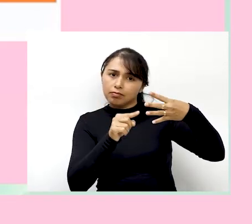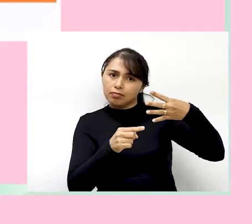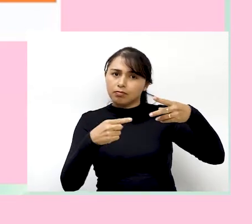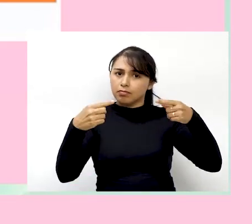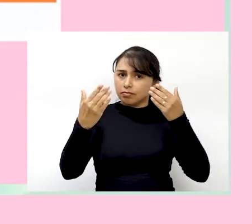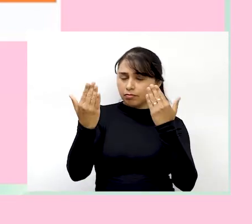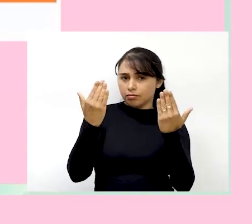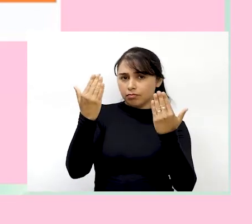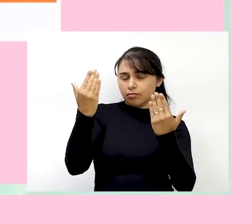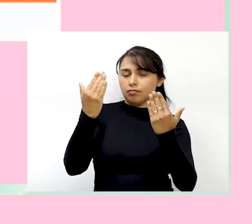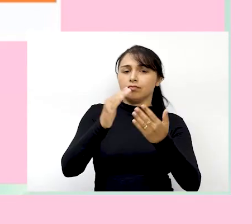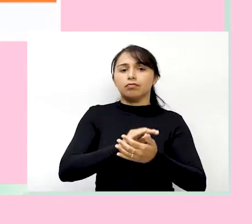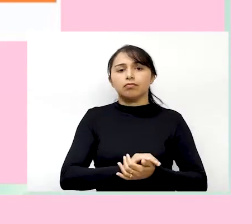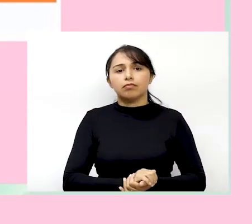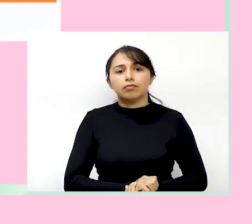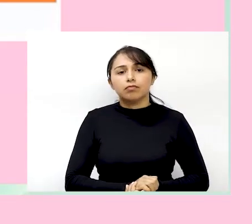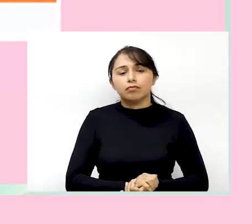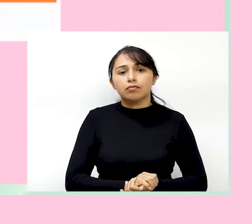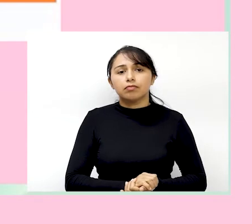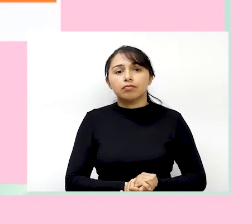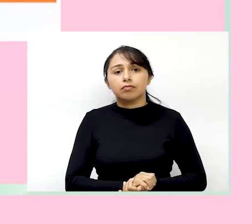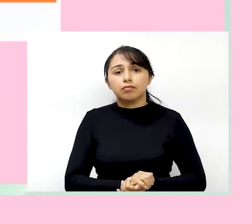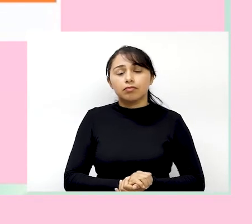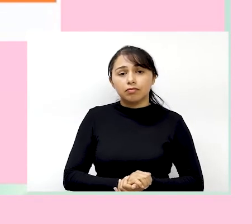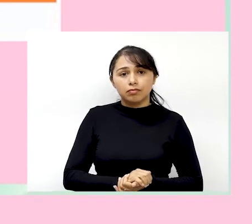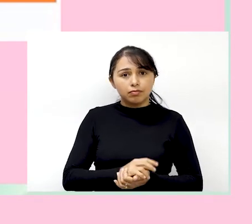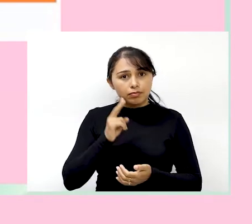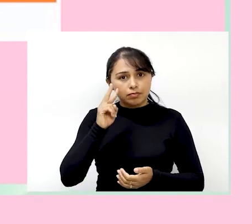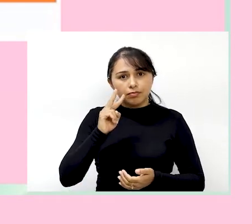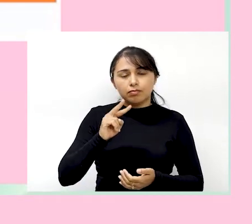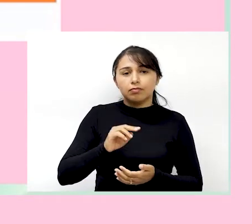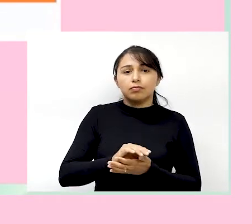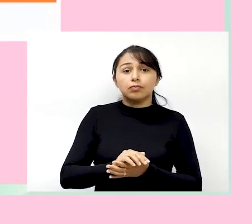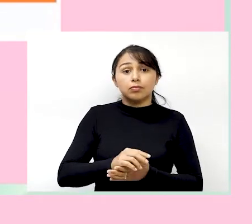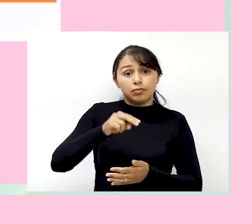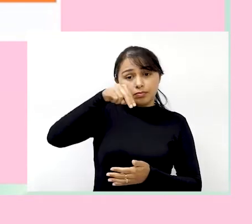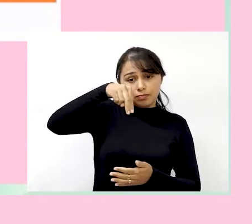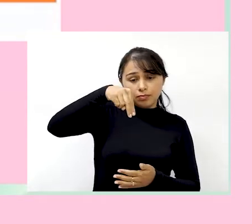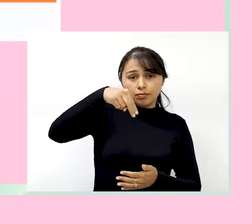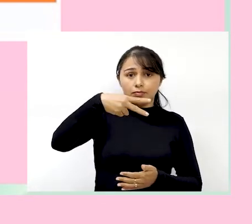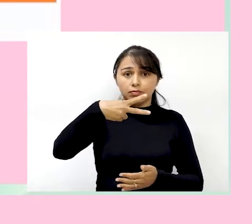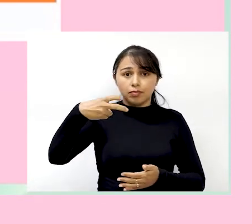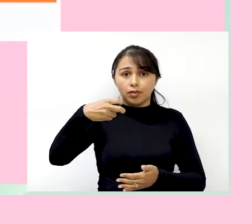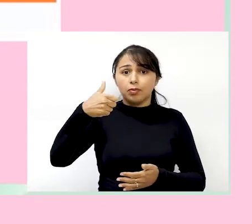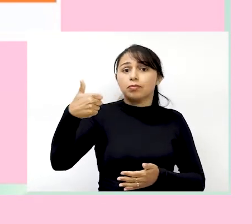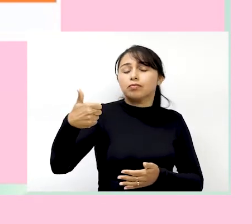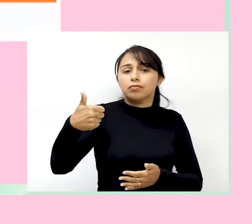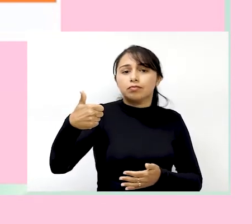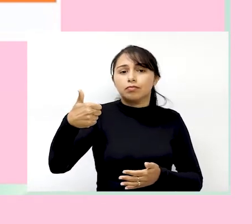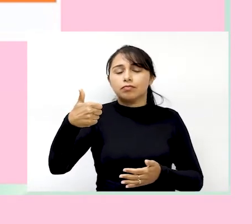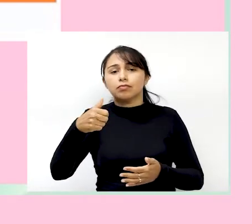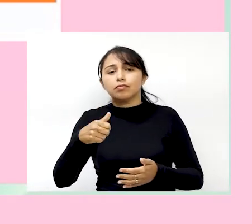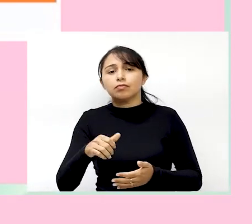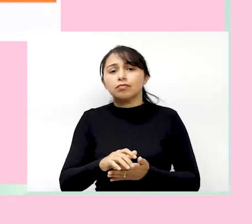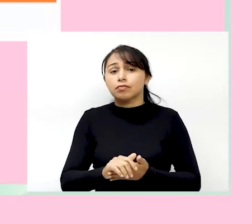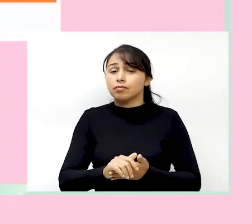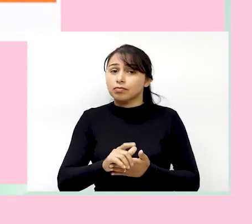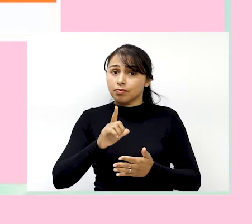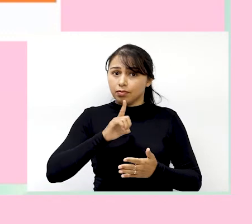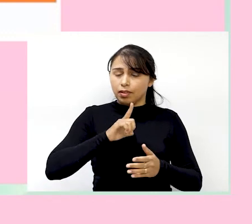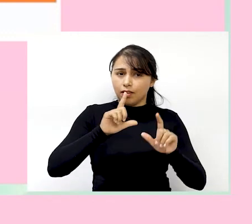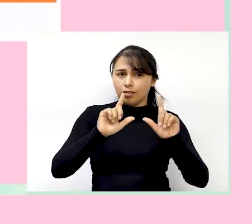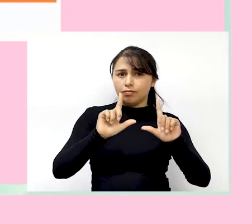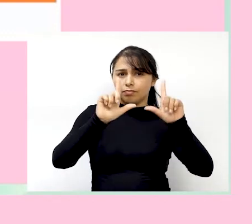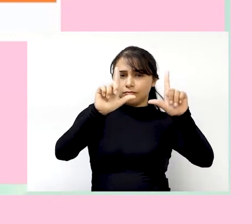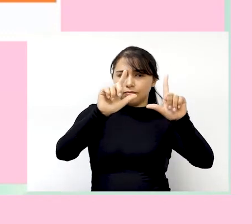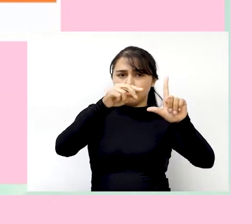bolinhas aqui em cada parte da figura. Então, vamos contar aqui primeiro no n igual a 1. N igual a 1,